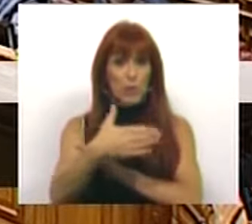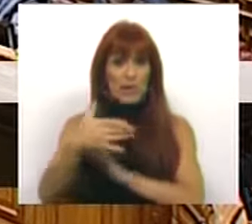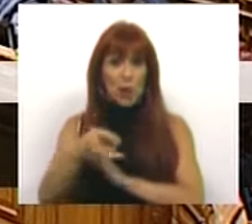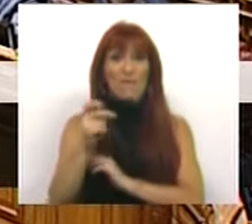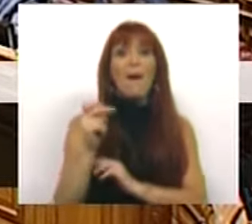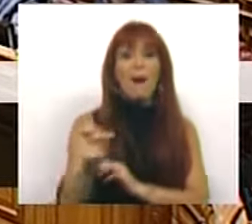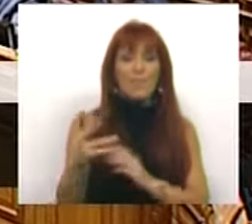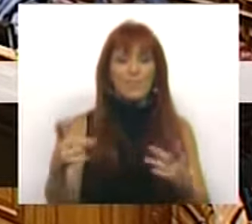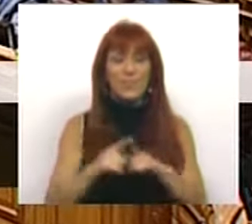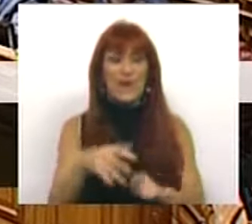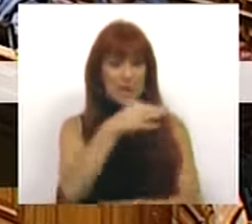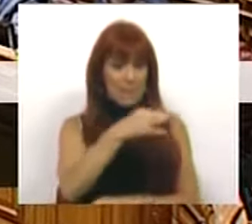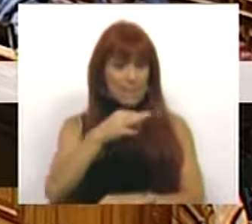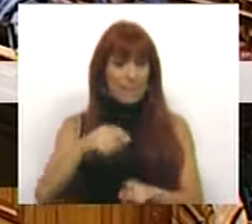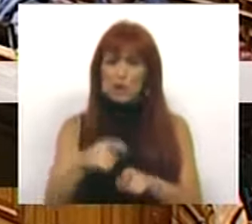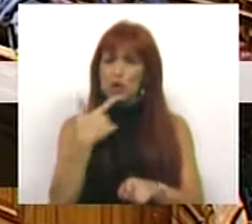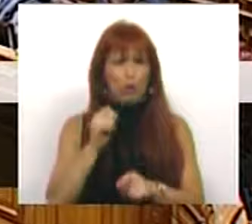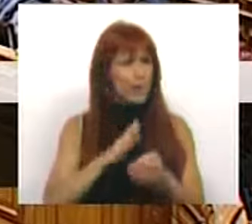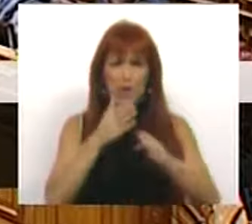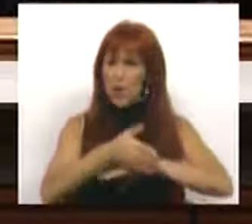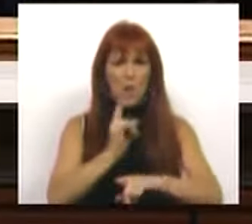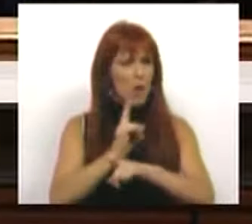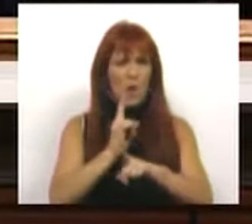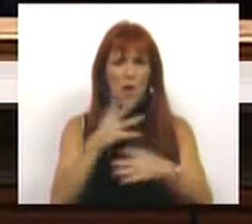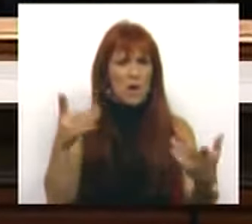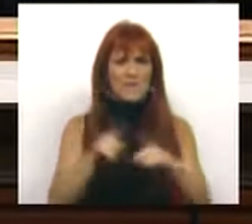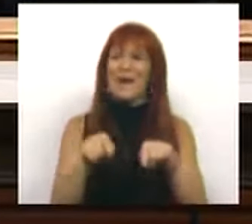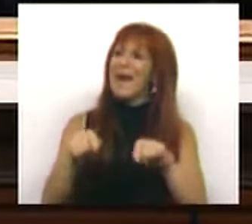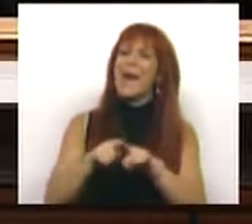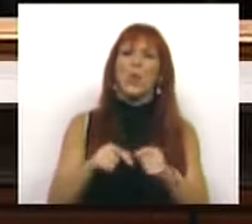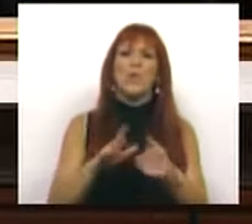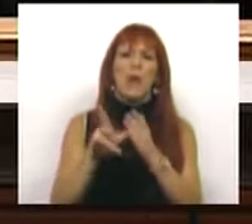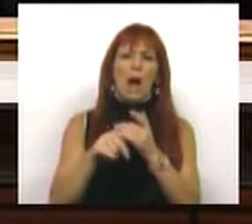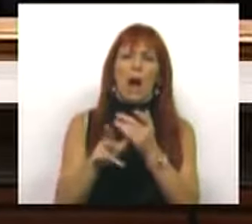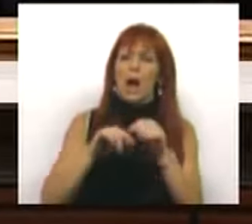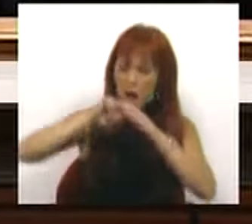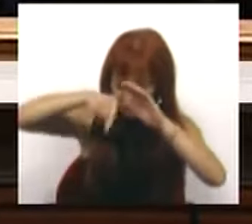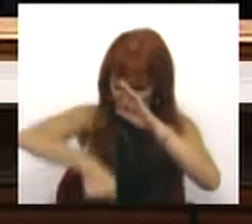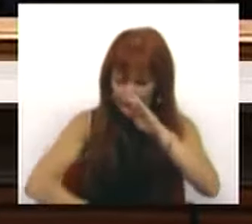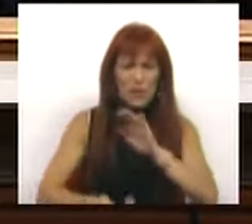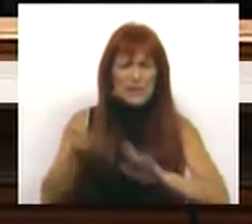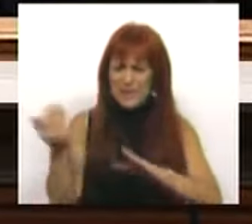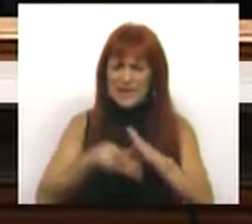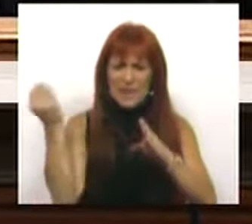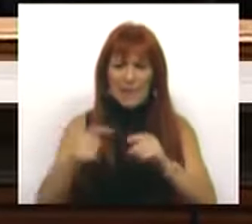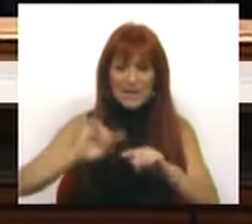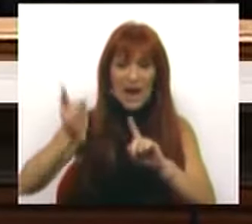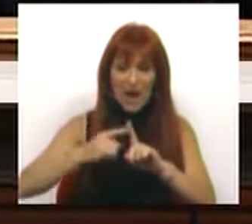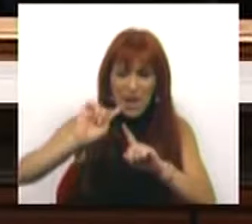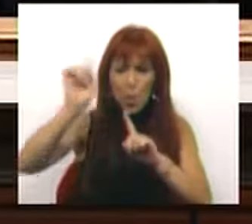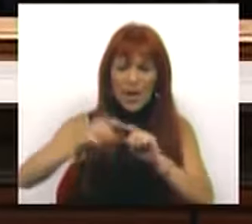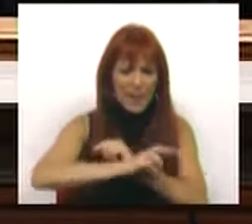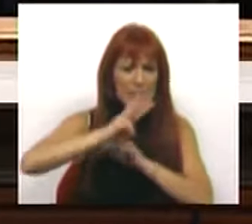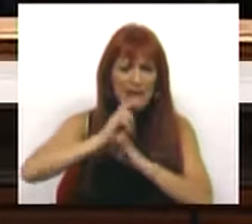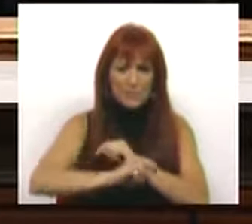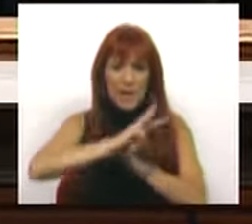119-A. As PPPs não podem continuar a ser esse saco sem fundo para onde desaparecem ano após ano milhares de milhões